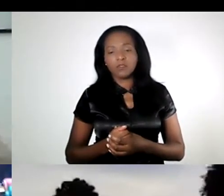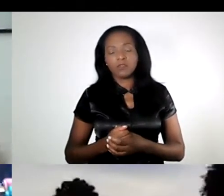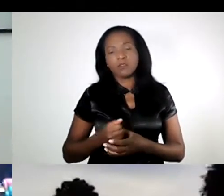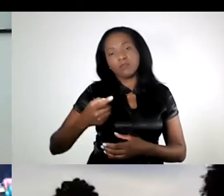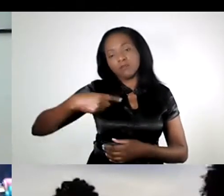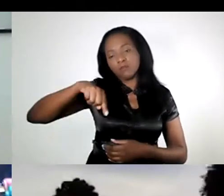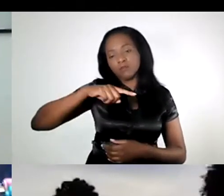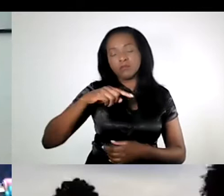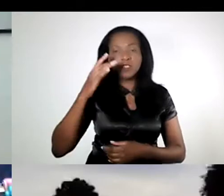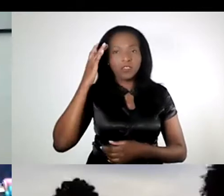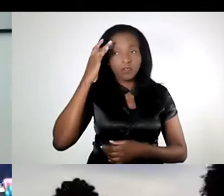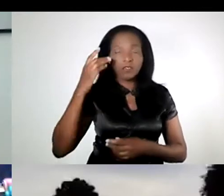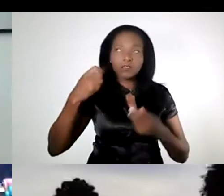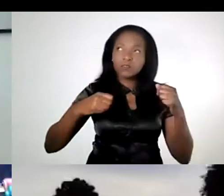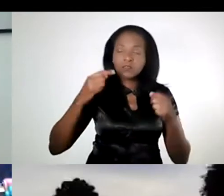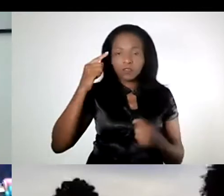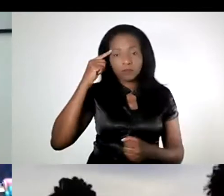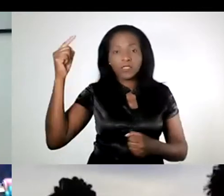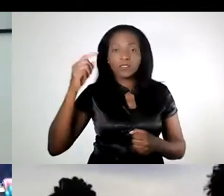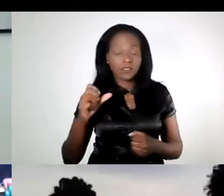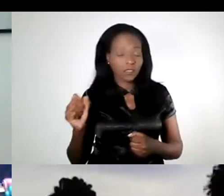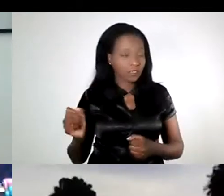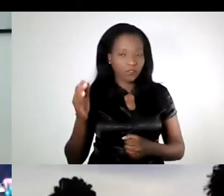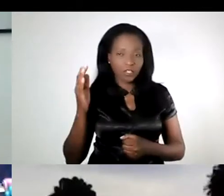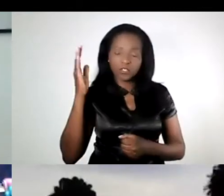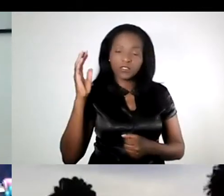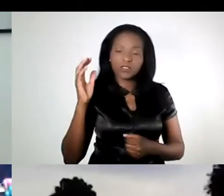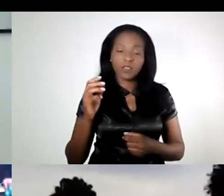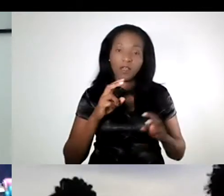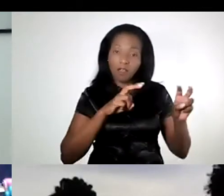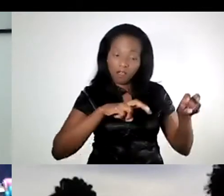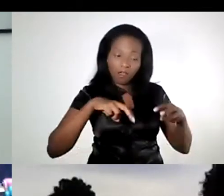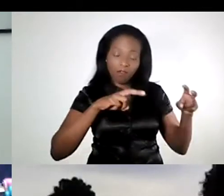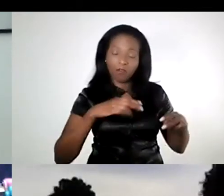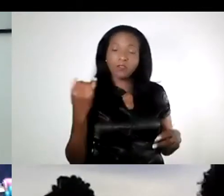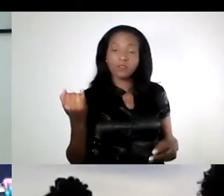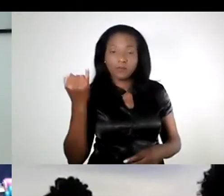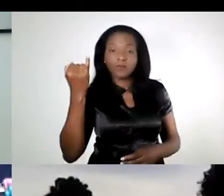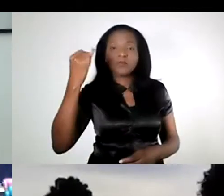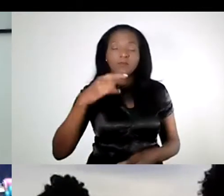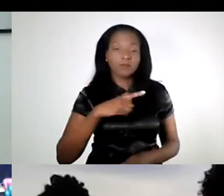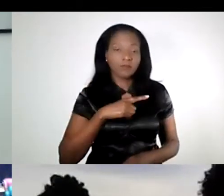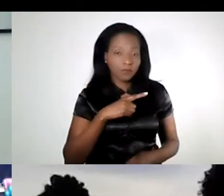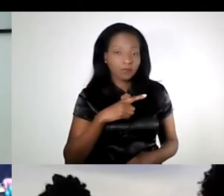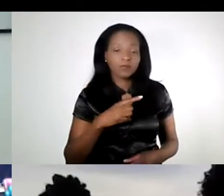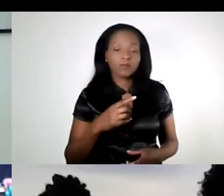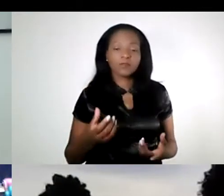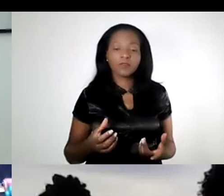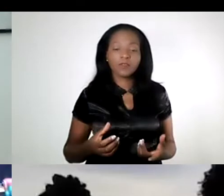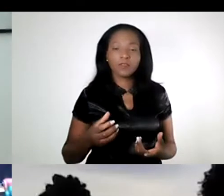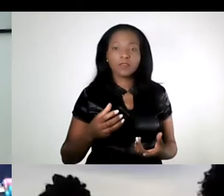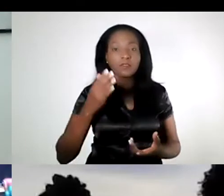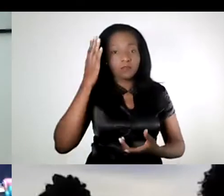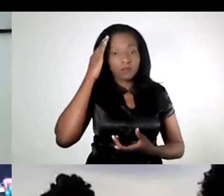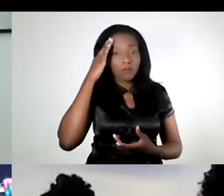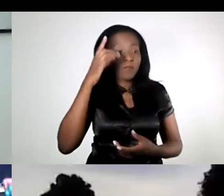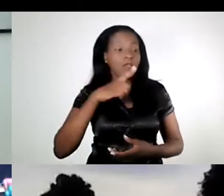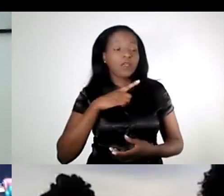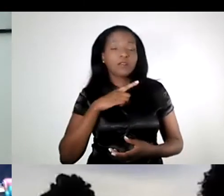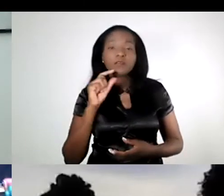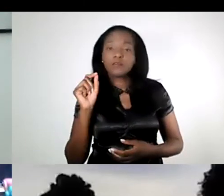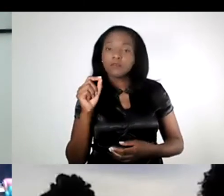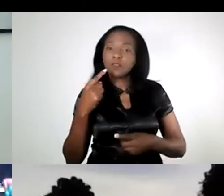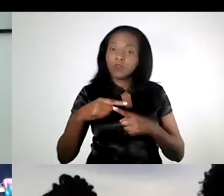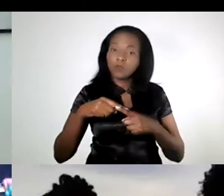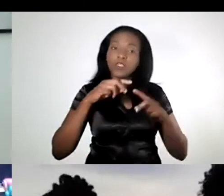eu acho que é pensar essa valorização da roça, né? Valorização do que se tem, porque a roça